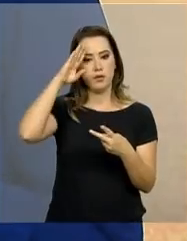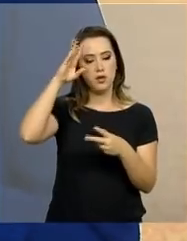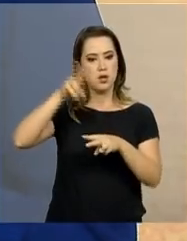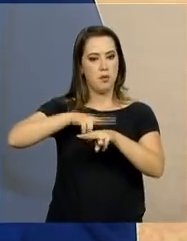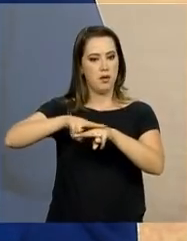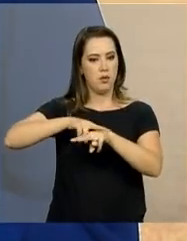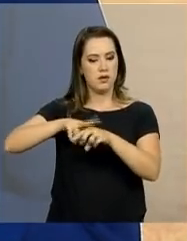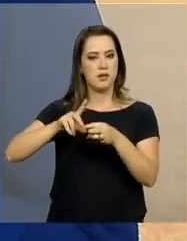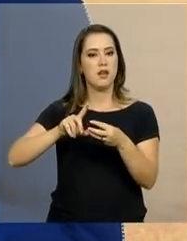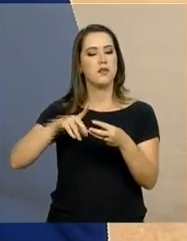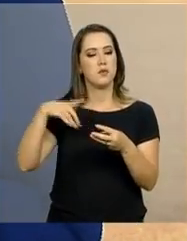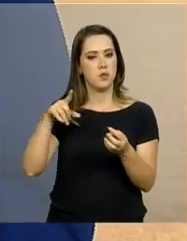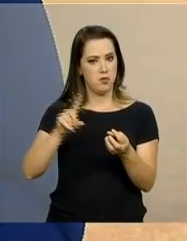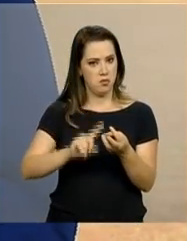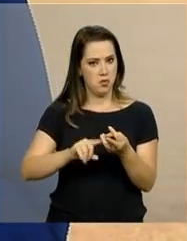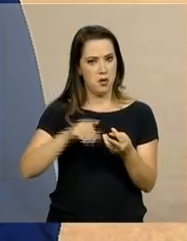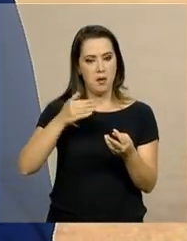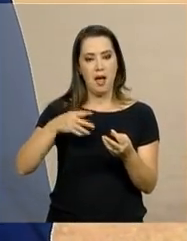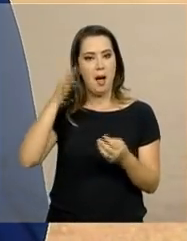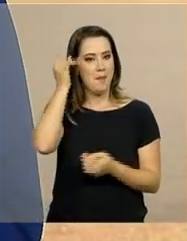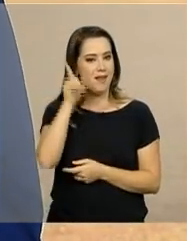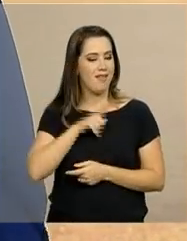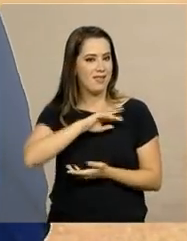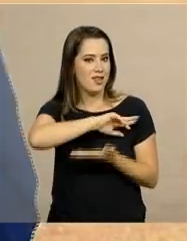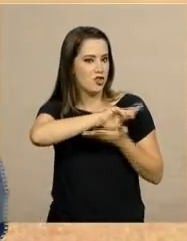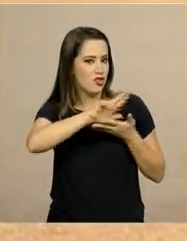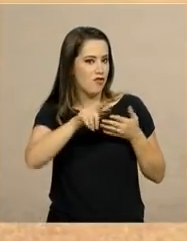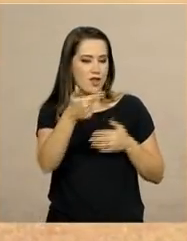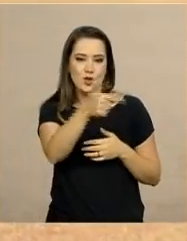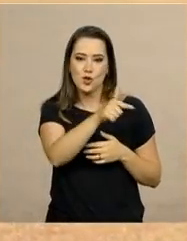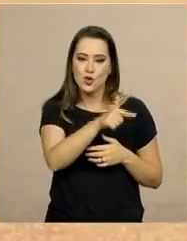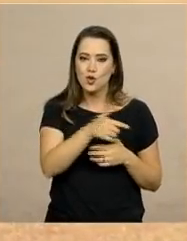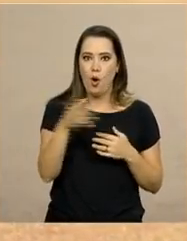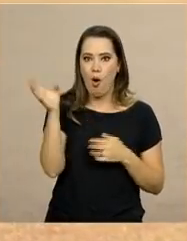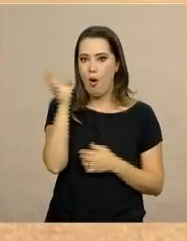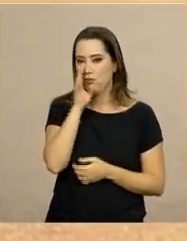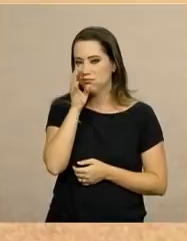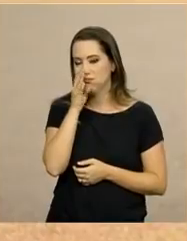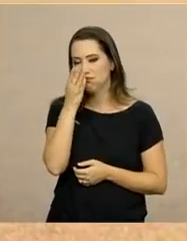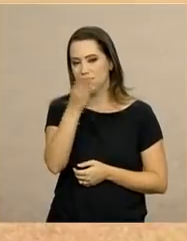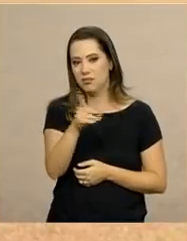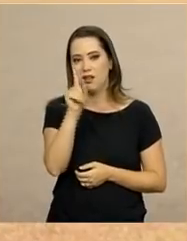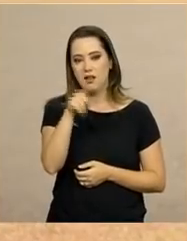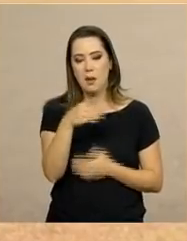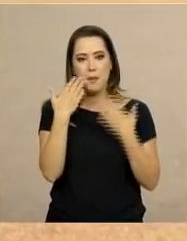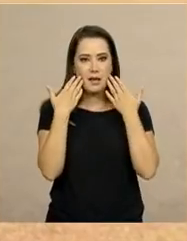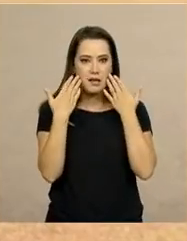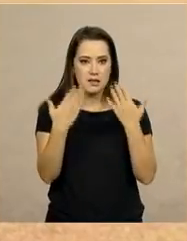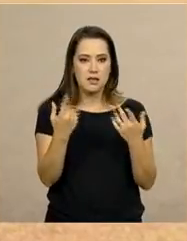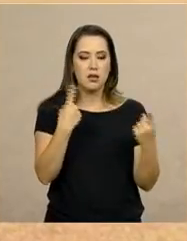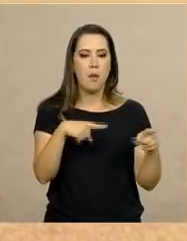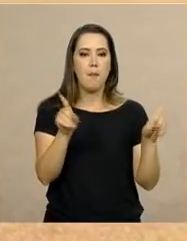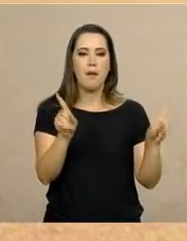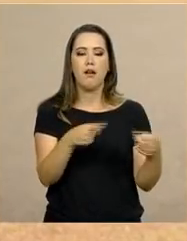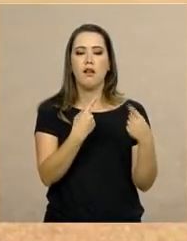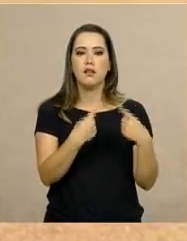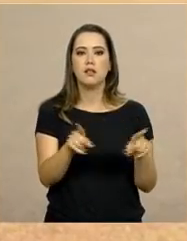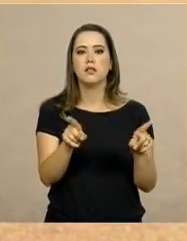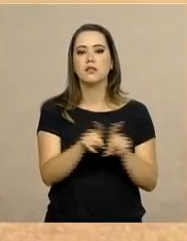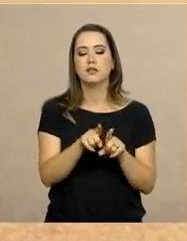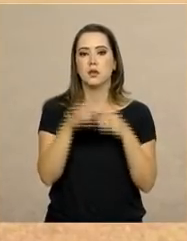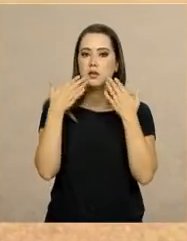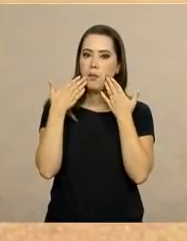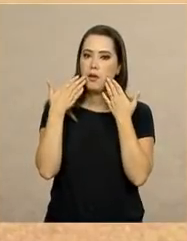do Exército Brasileiro, mas amanhã teremos muitas outras atrações, como apresentações de bandas marciais e